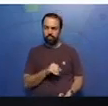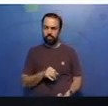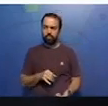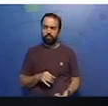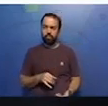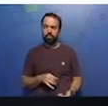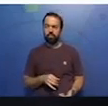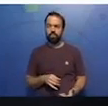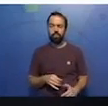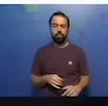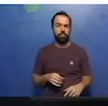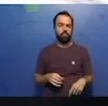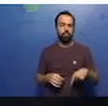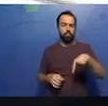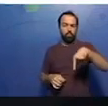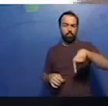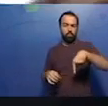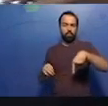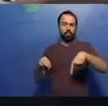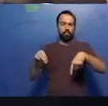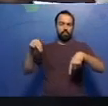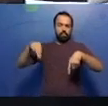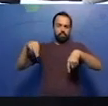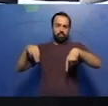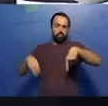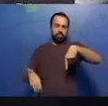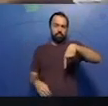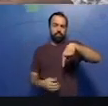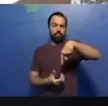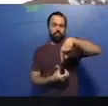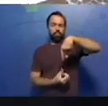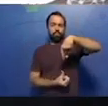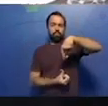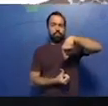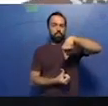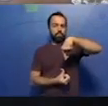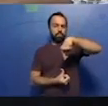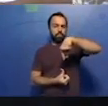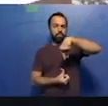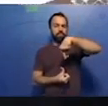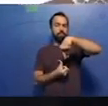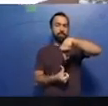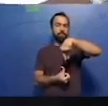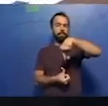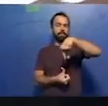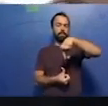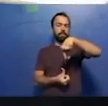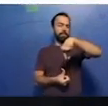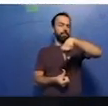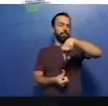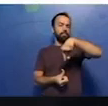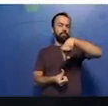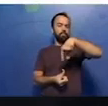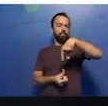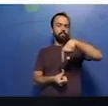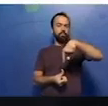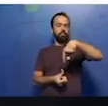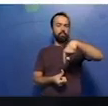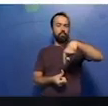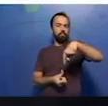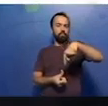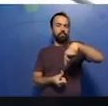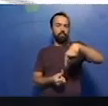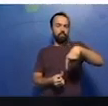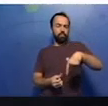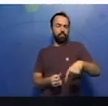dos minutos está no número 6. Olha aqui o ponteiro que marca os minutos. Ele está no 6. E neste caso,